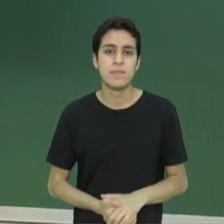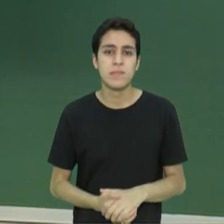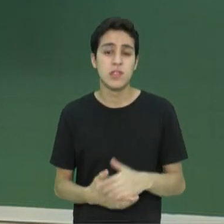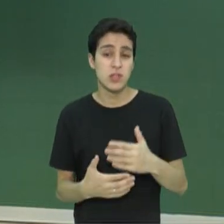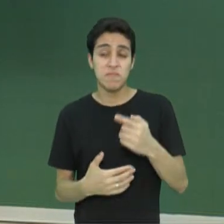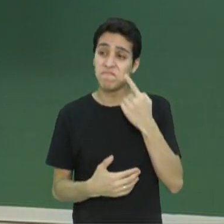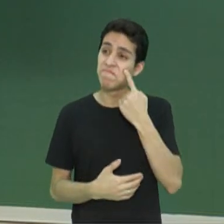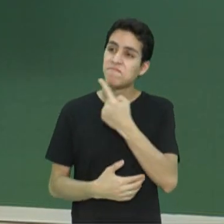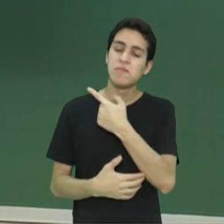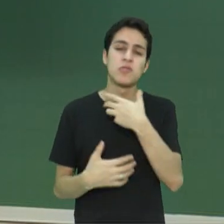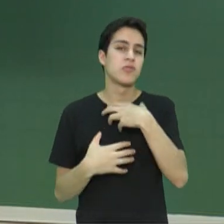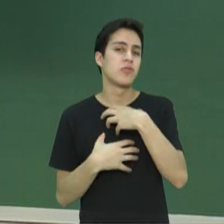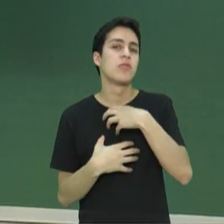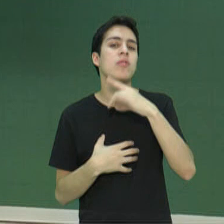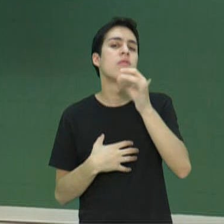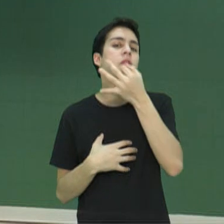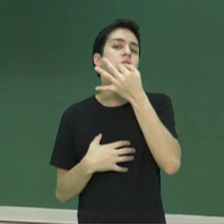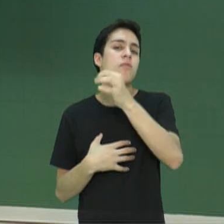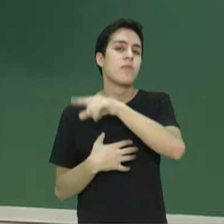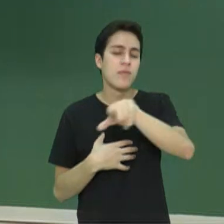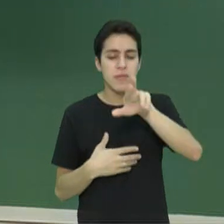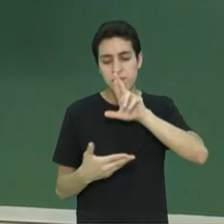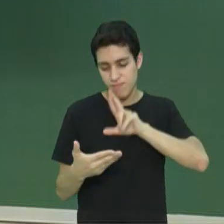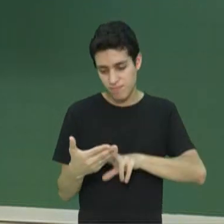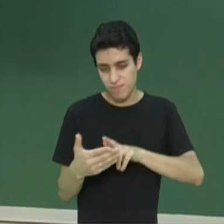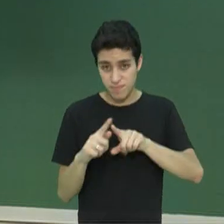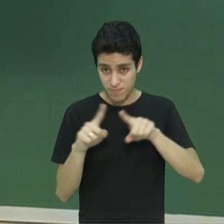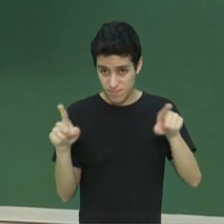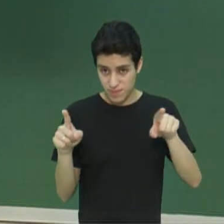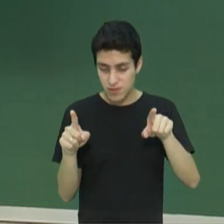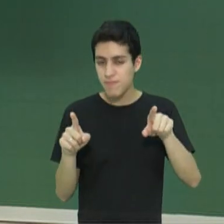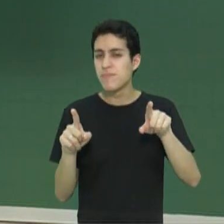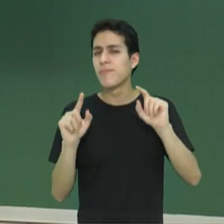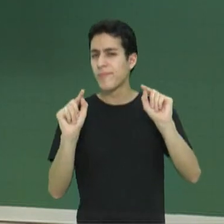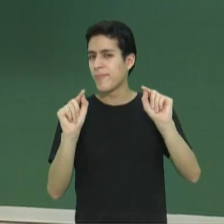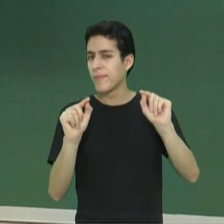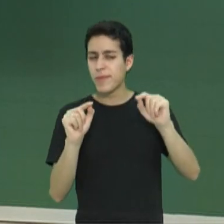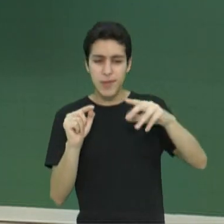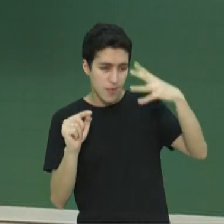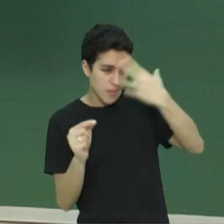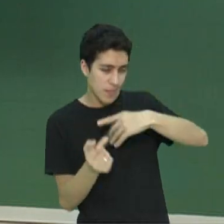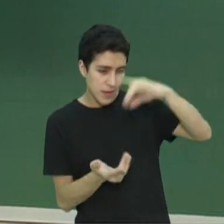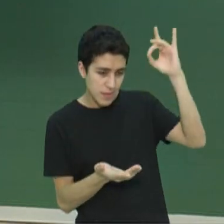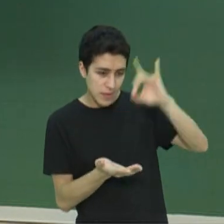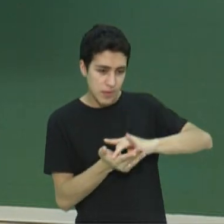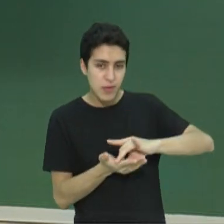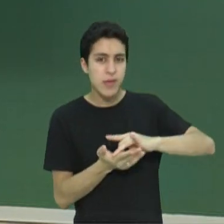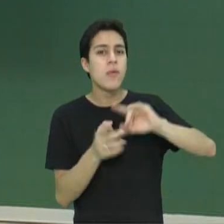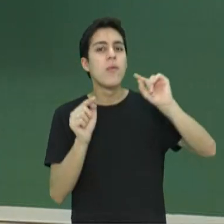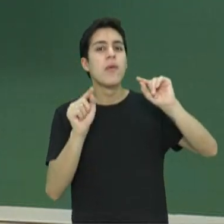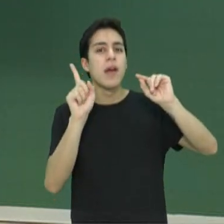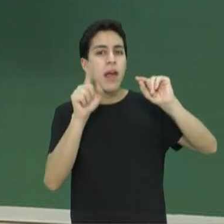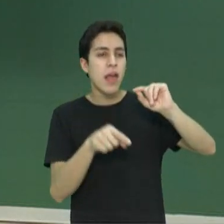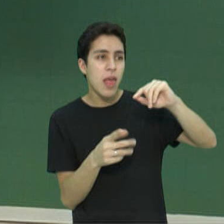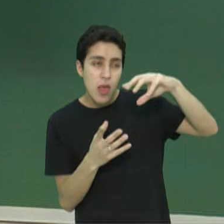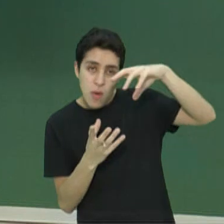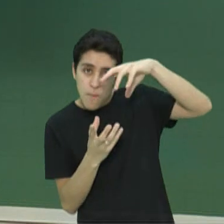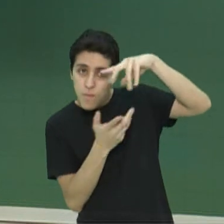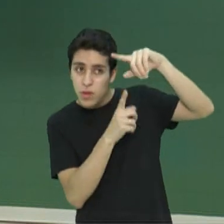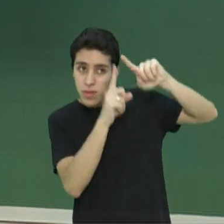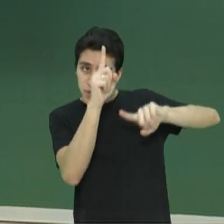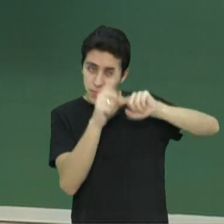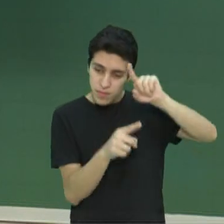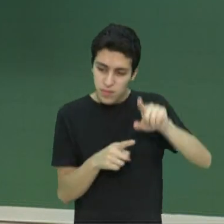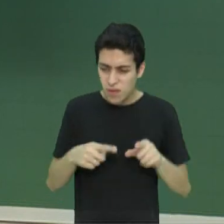jeito que foi feito aqui é uma sugestão de responder, mas a essência da resposta é: o belo verdadeiro está no mundo das ideias. O belo que